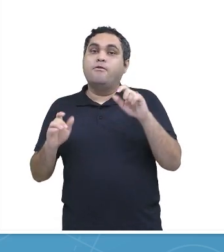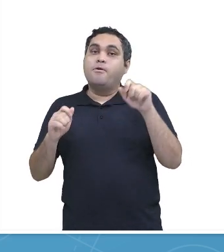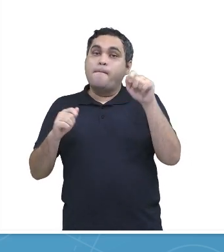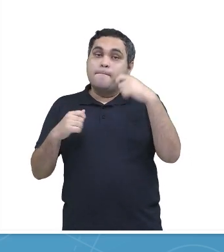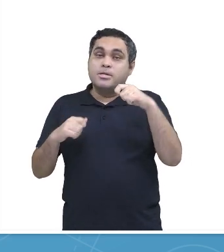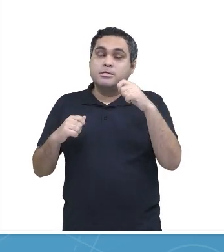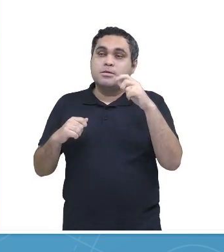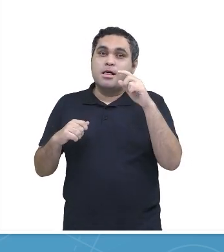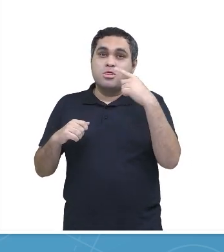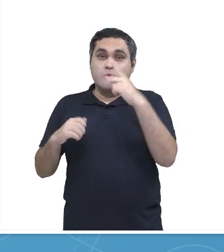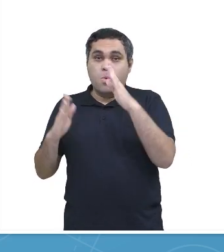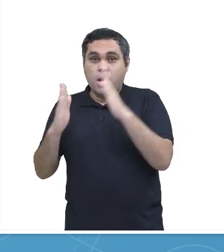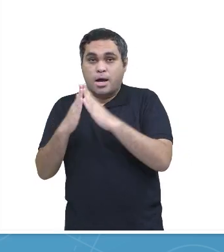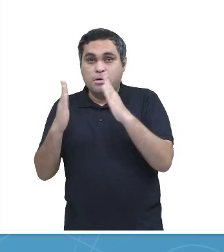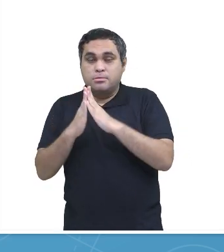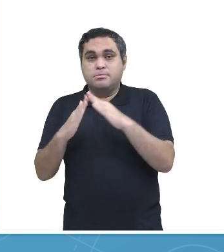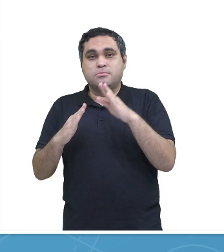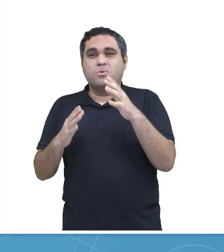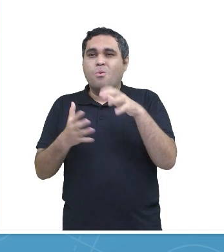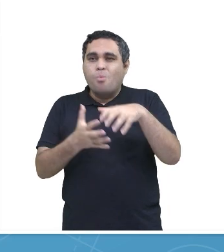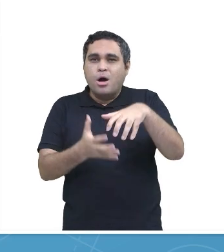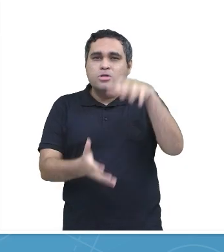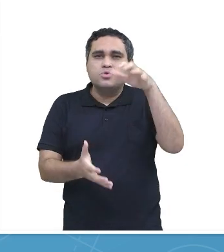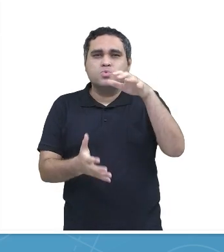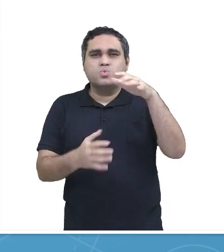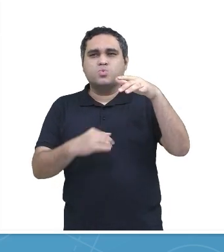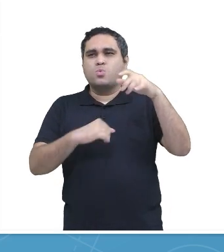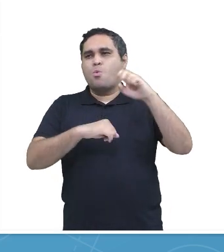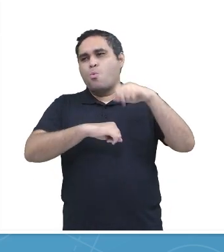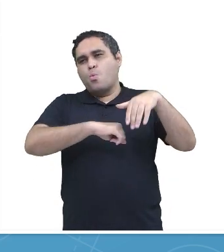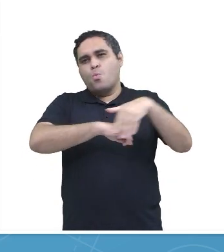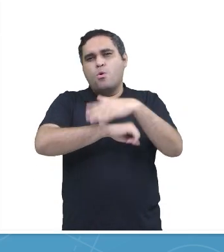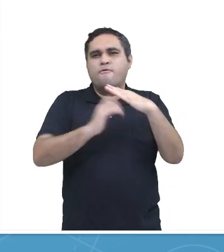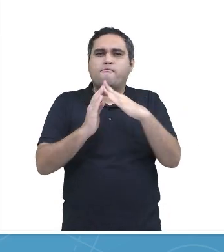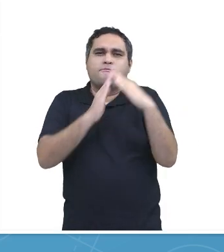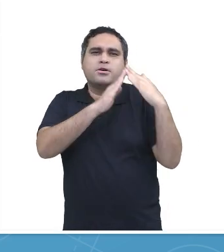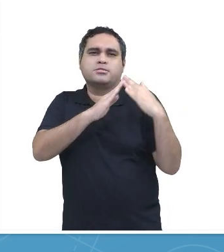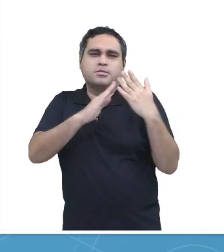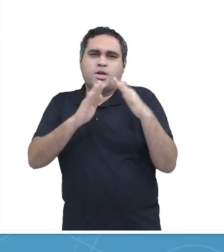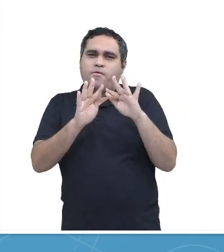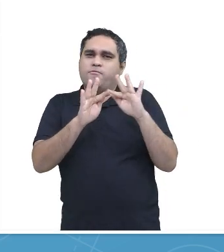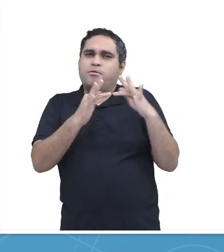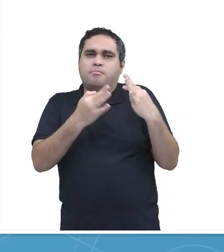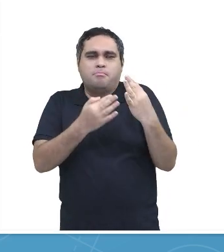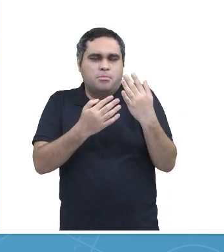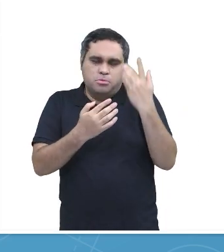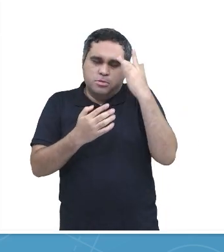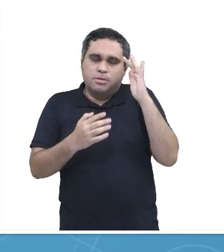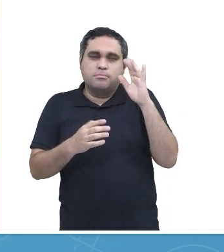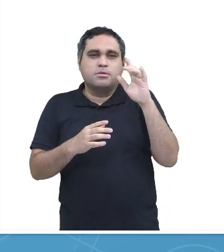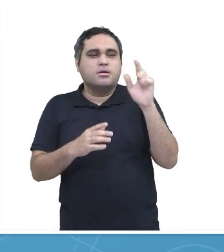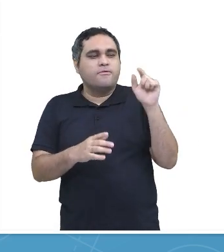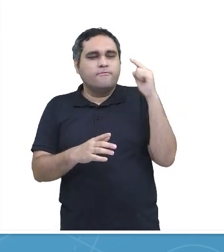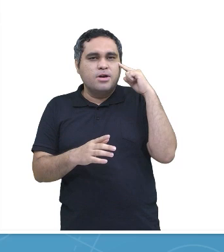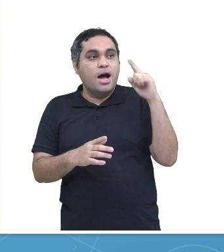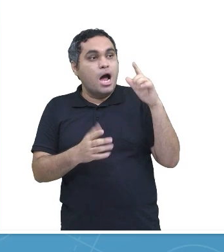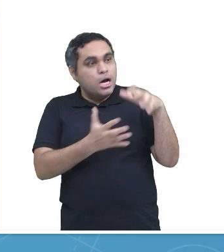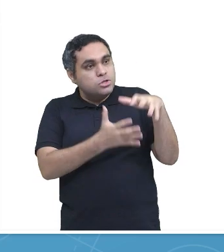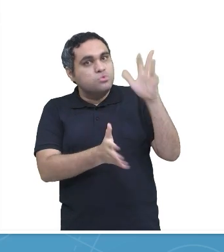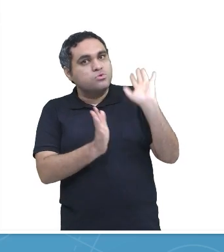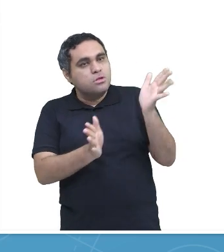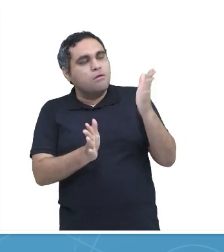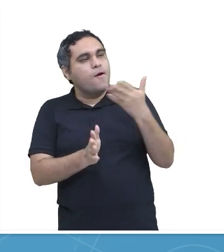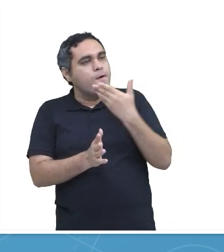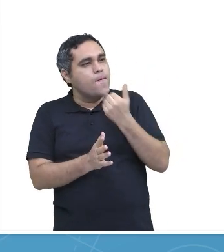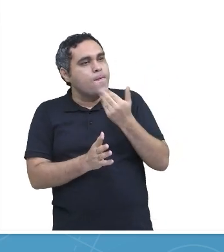sua casa, da sua rua, um familiar, que está passando por essa fase da vida adulta e caracterizá-la